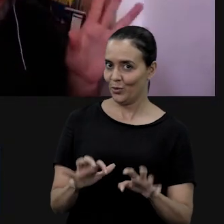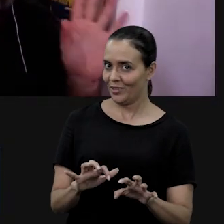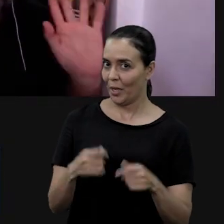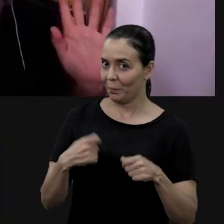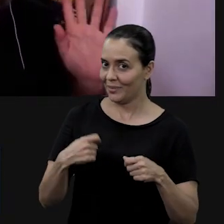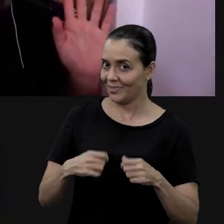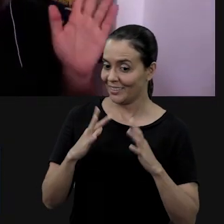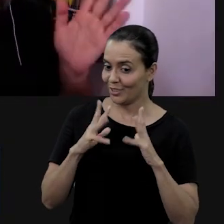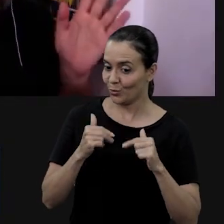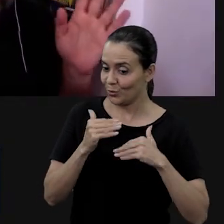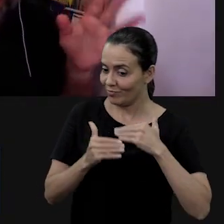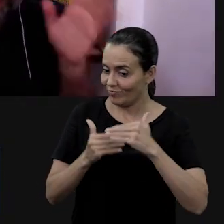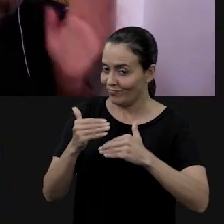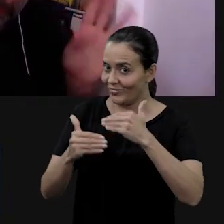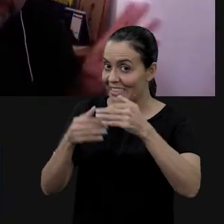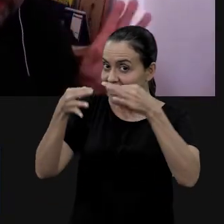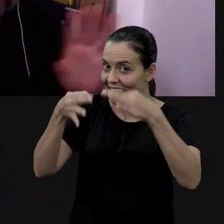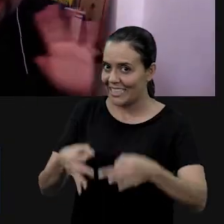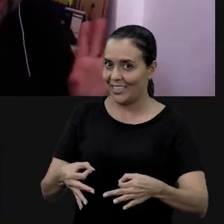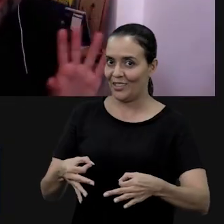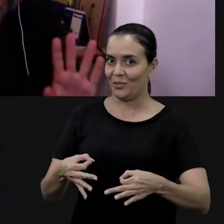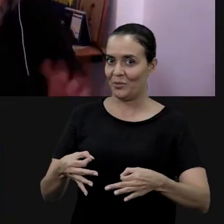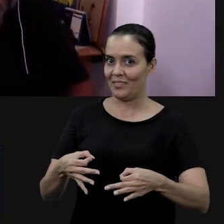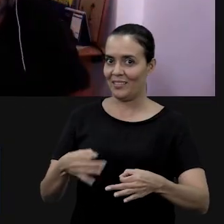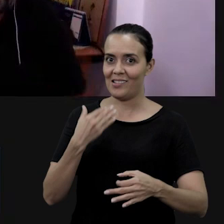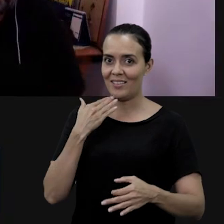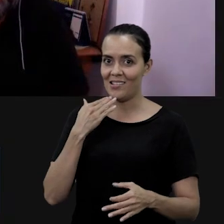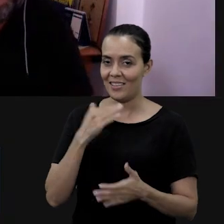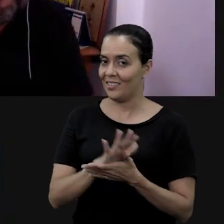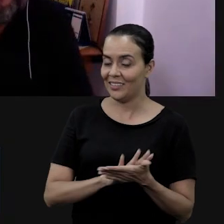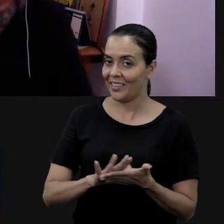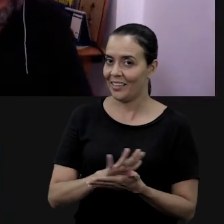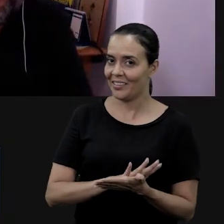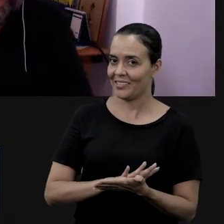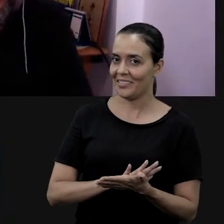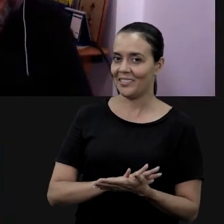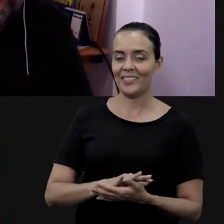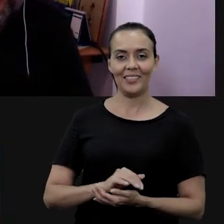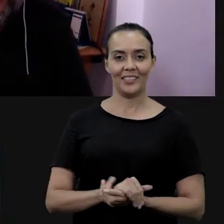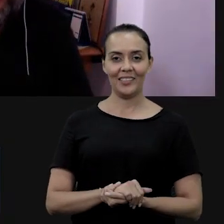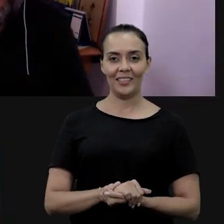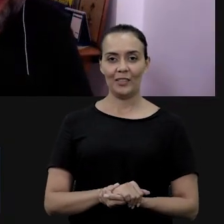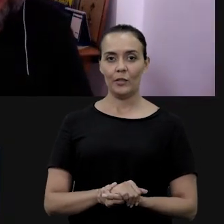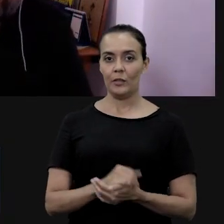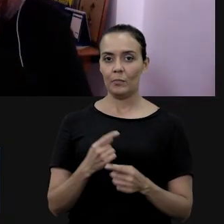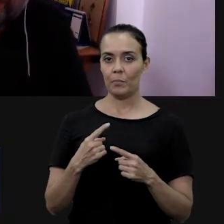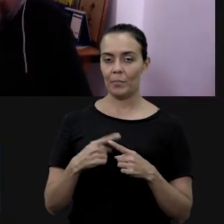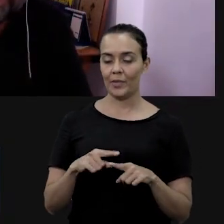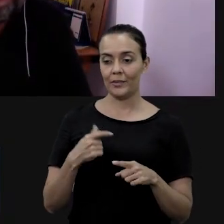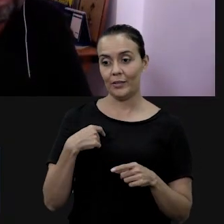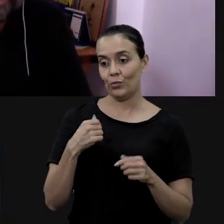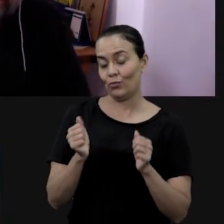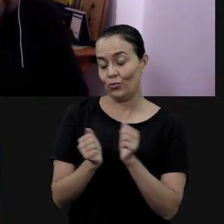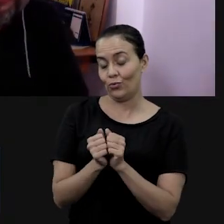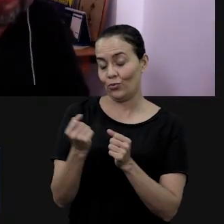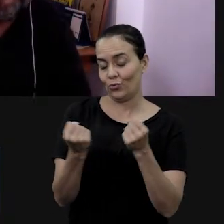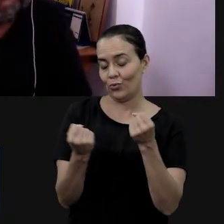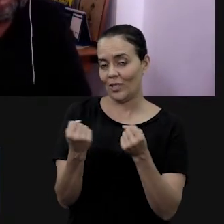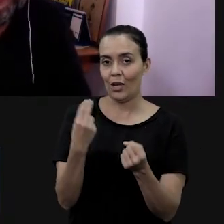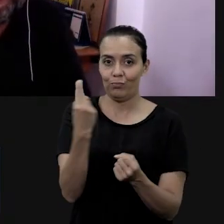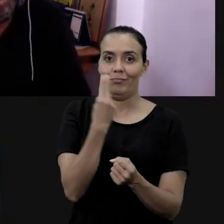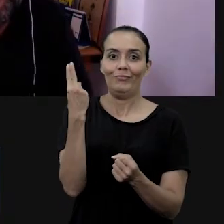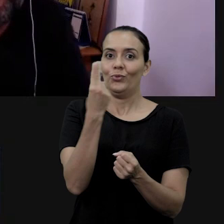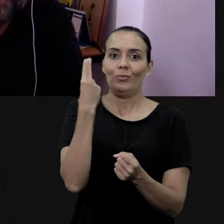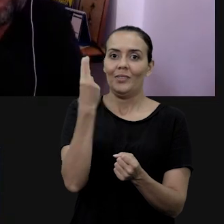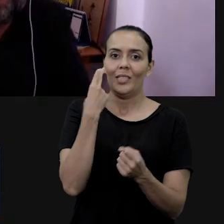não ter emoção. Você quer que tudo funcione, que nada falhe. Mas acaba virando. Nesse tipo de situação, eu não podia estar